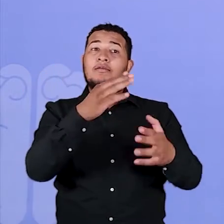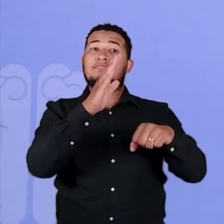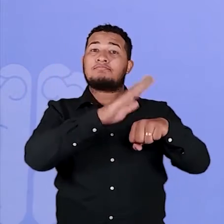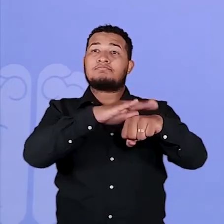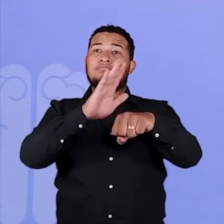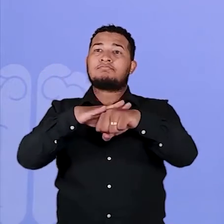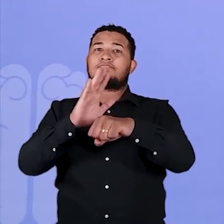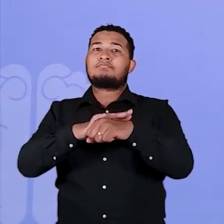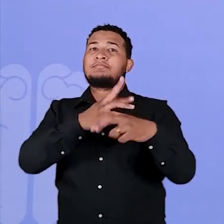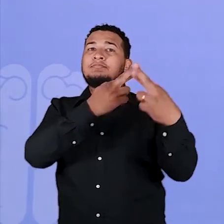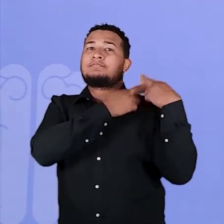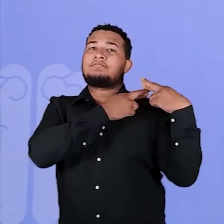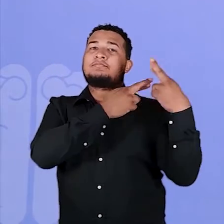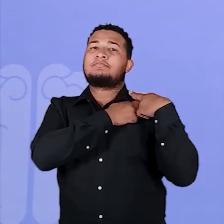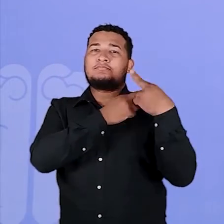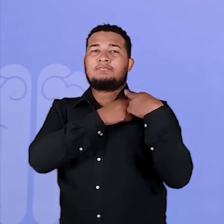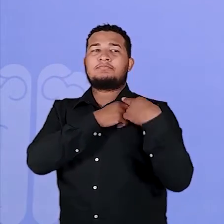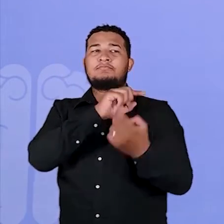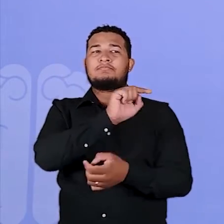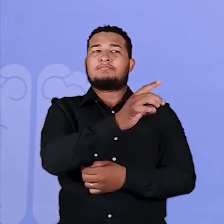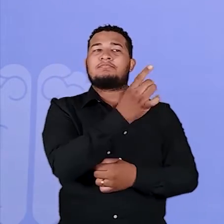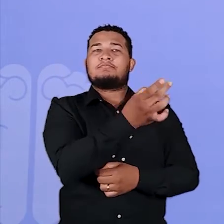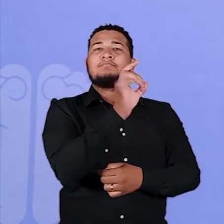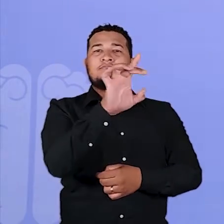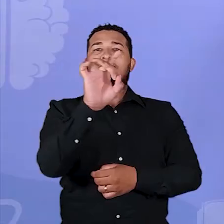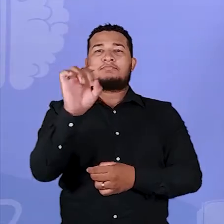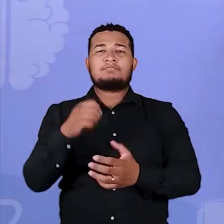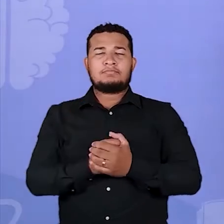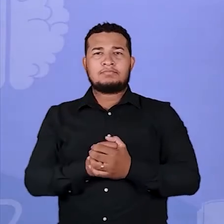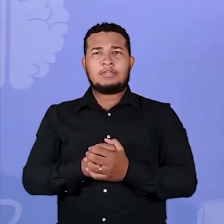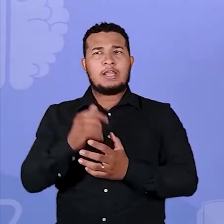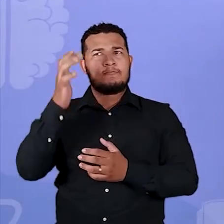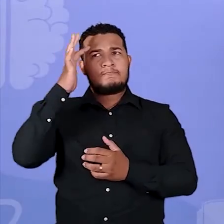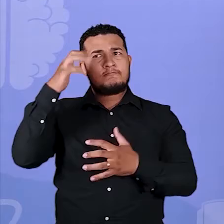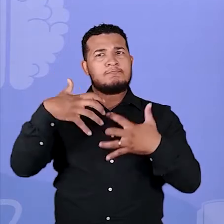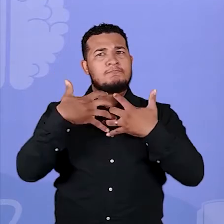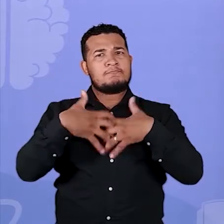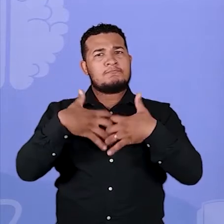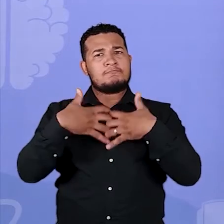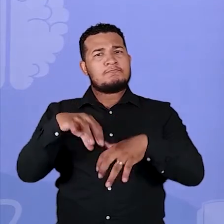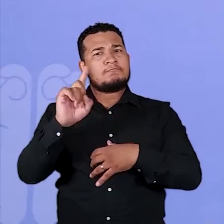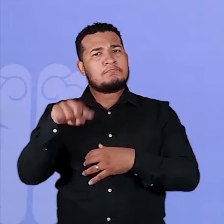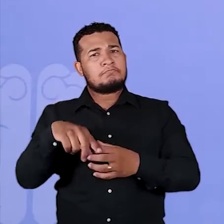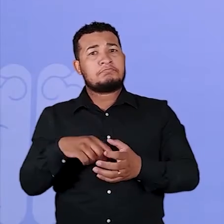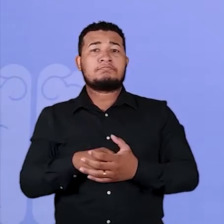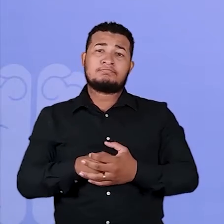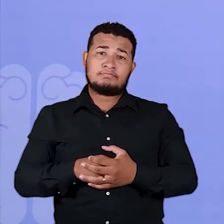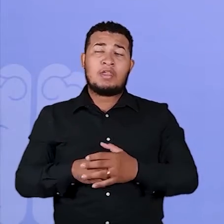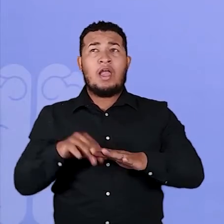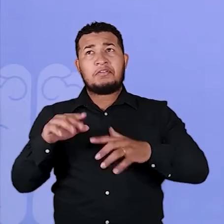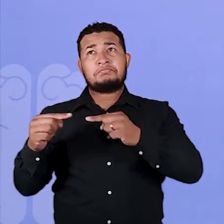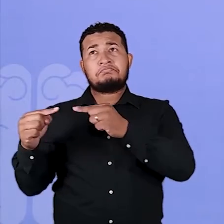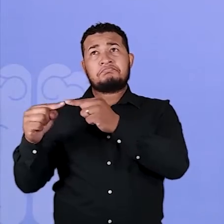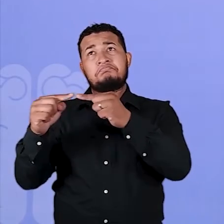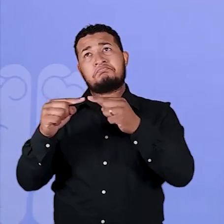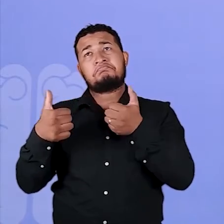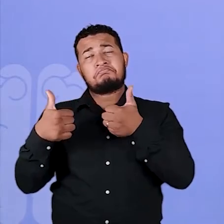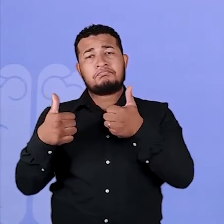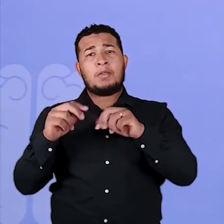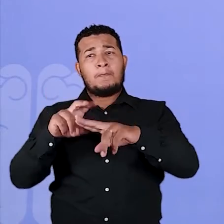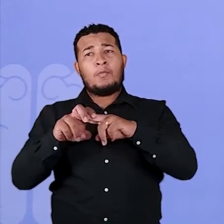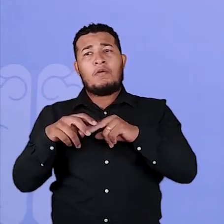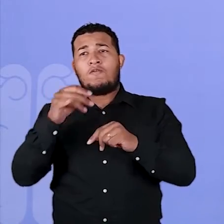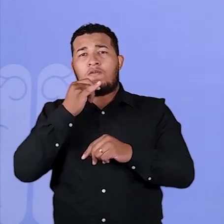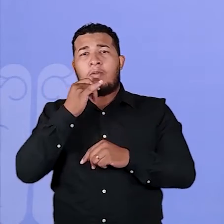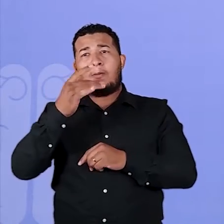é pessoalmente responsável por si. Será que esse raciocínio é válido? Por um lado, faz até sentido, por